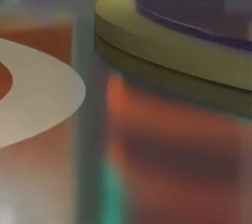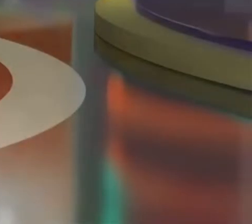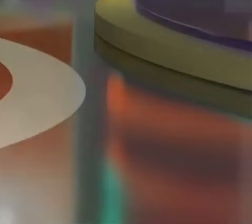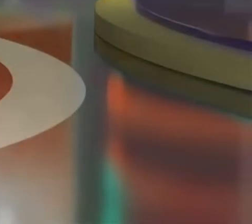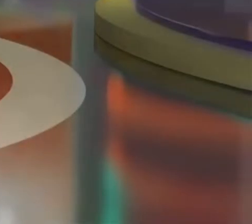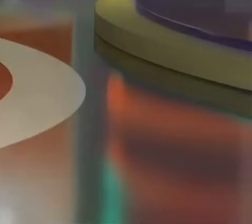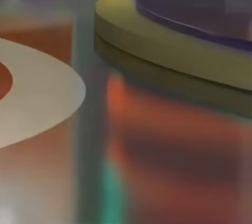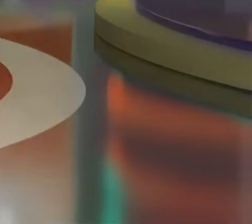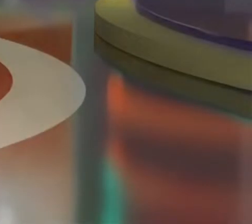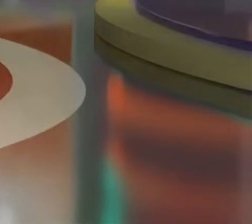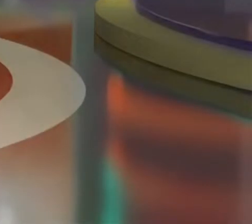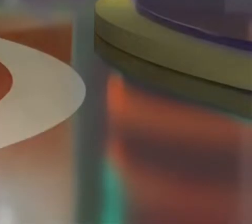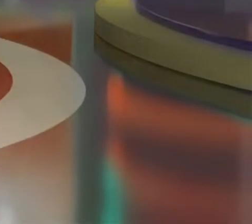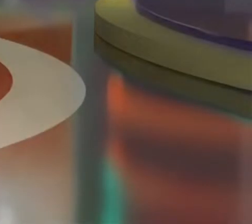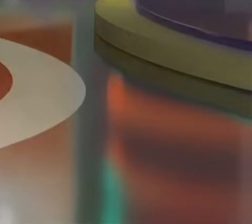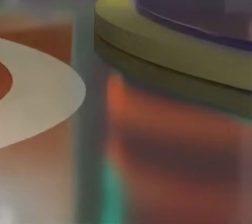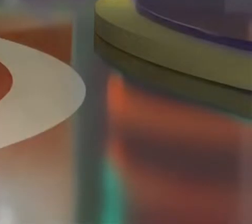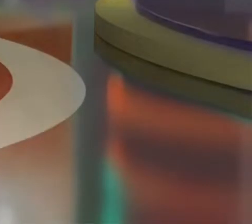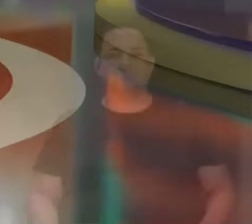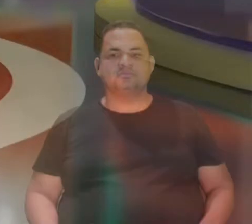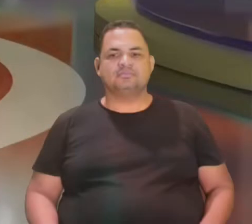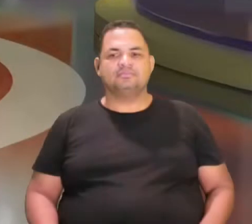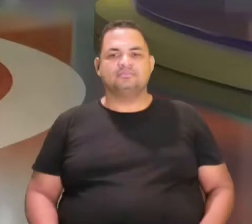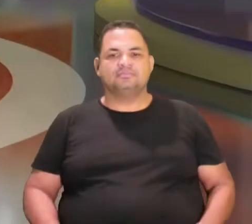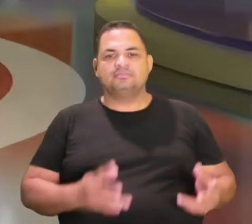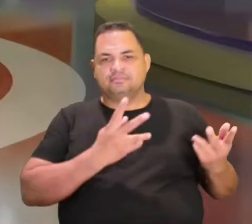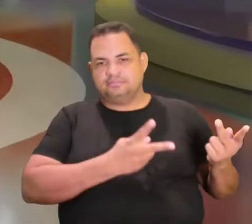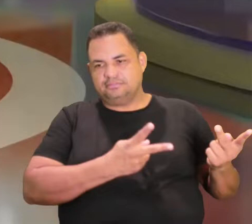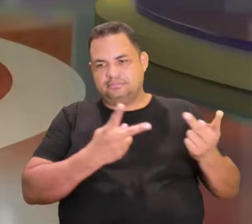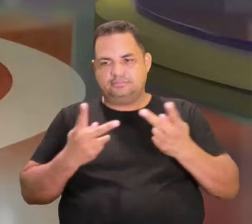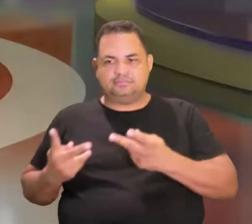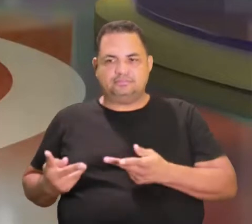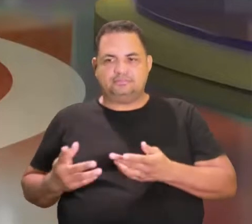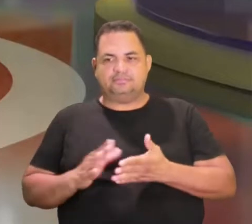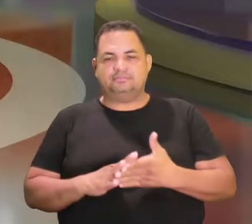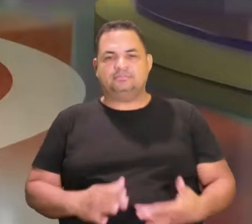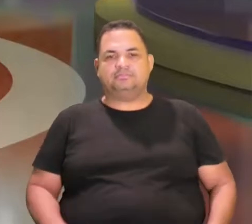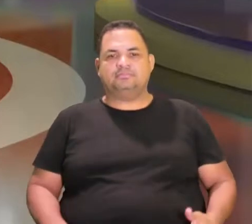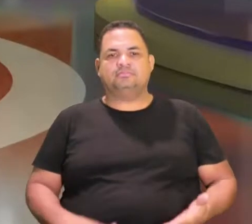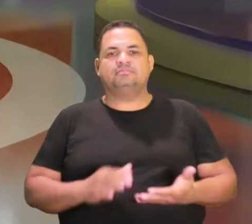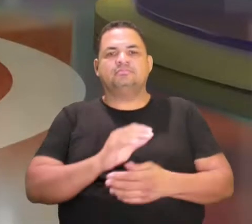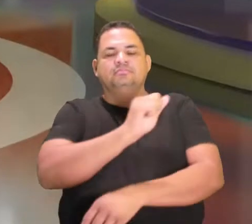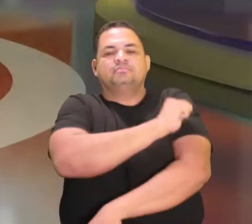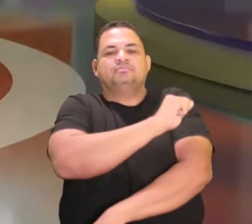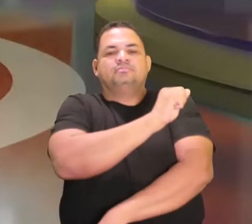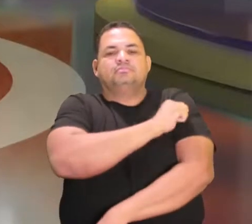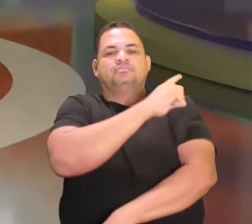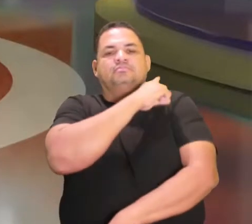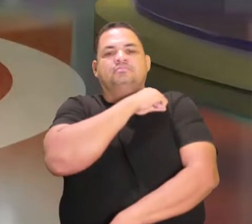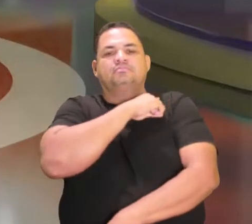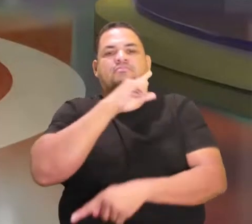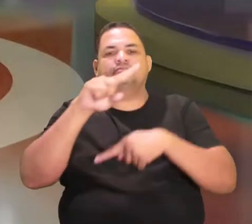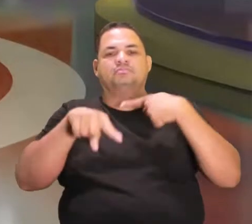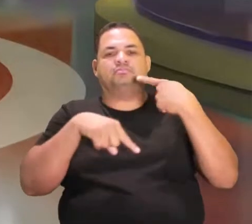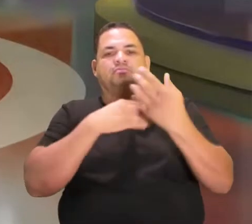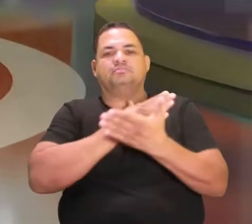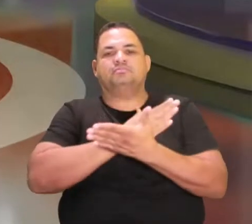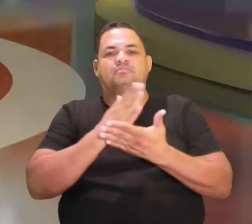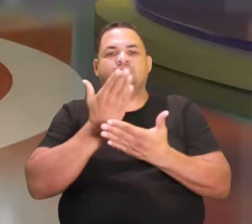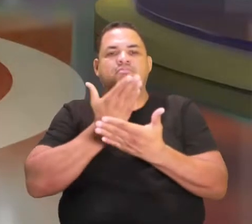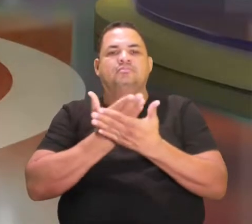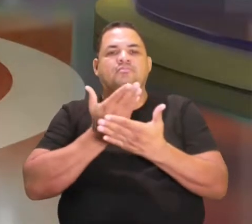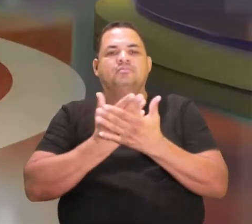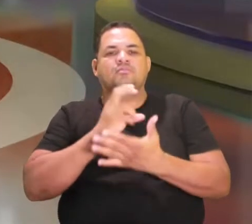Hey guys, what's up and welcome! Sejam todos muito bem-vindos, alunos do primeiro ano. Daqui a pouco daremos início à nossa